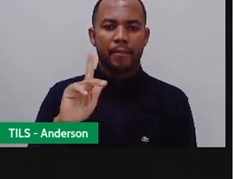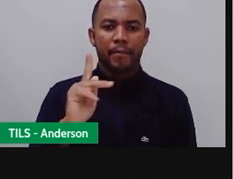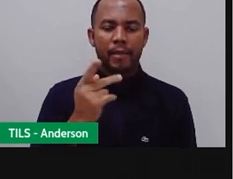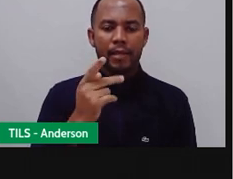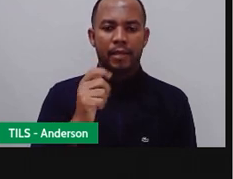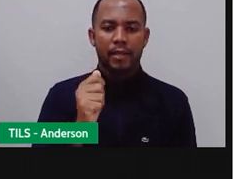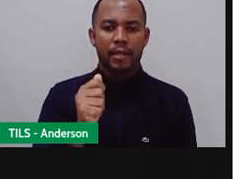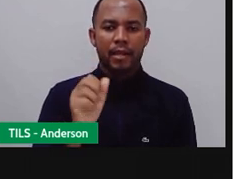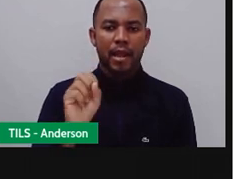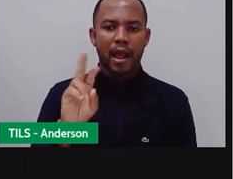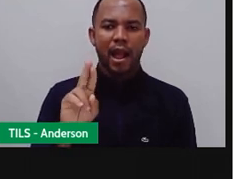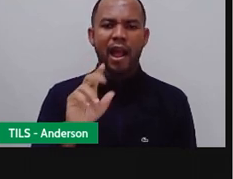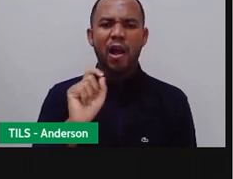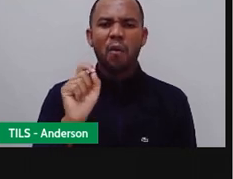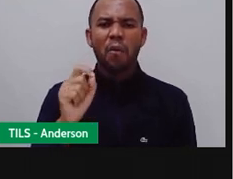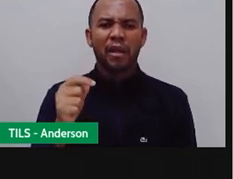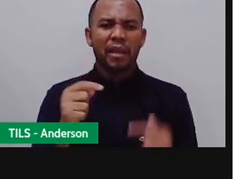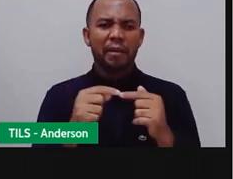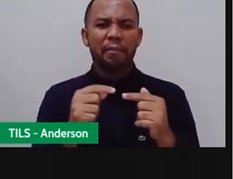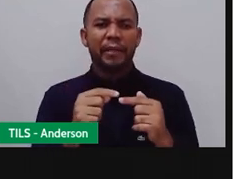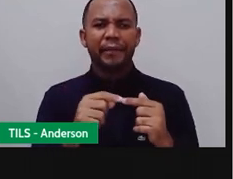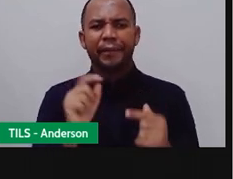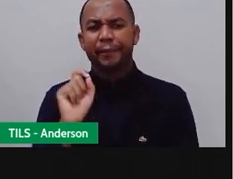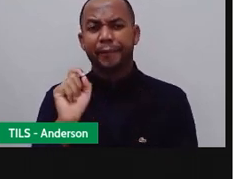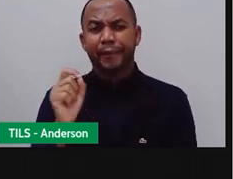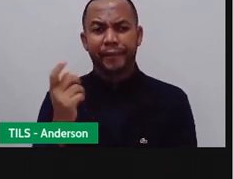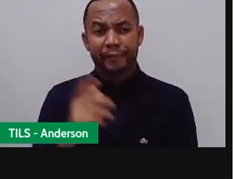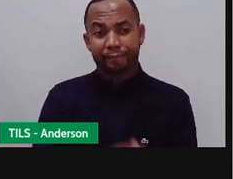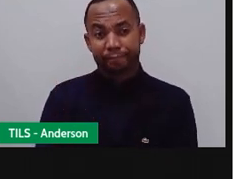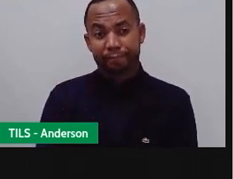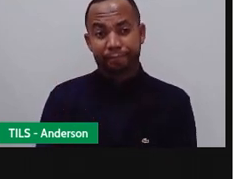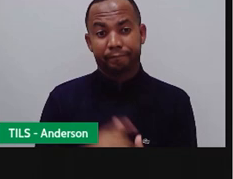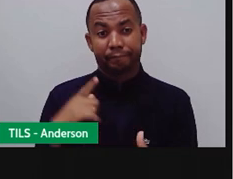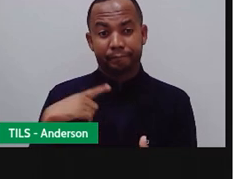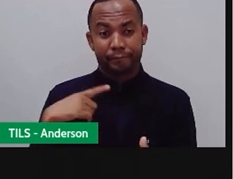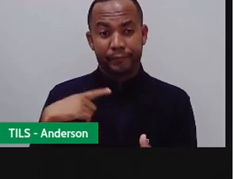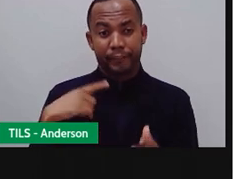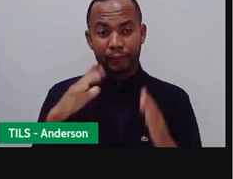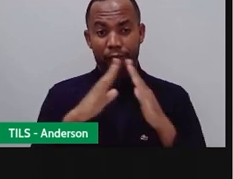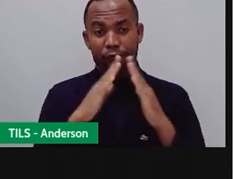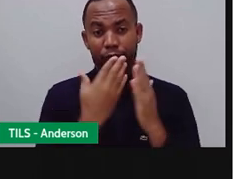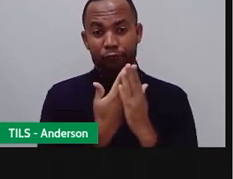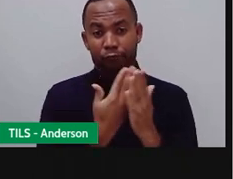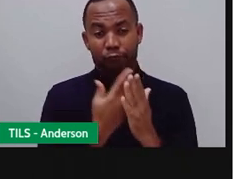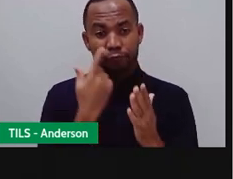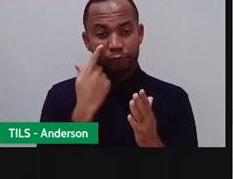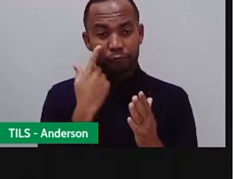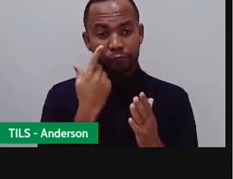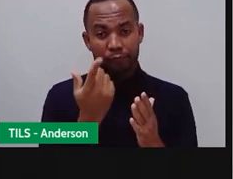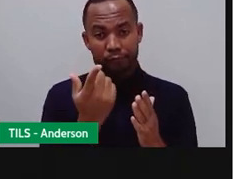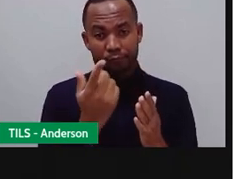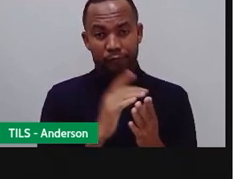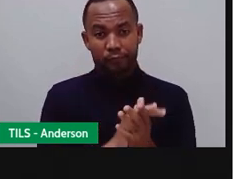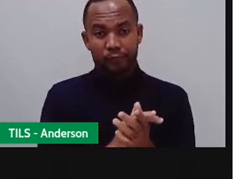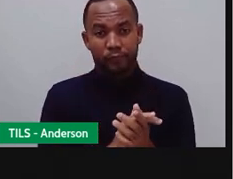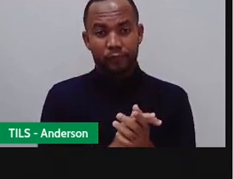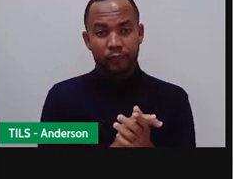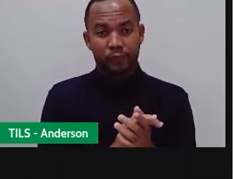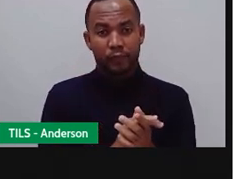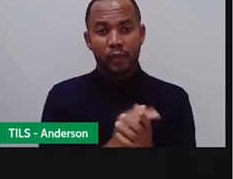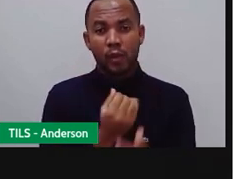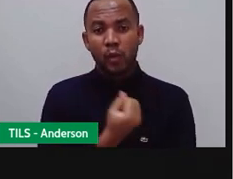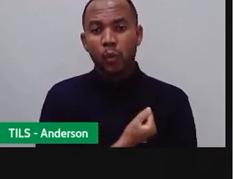o que a unidade de milha e a gente tem essa atividade Zinho aqui decomponha os